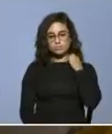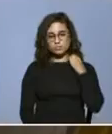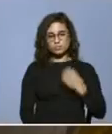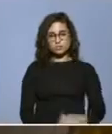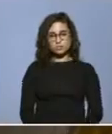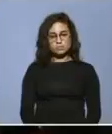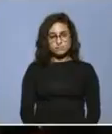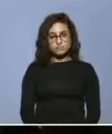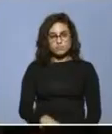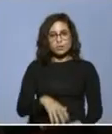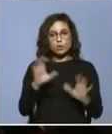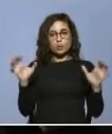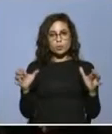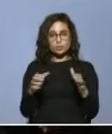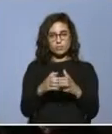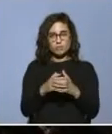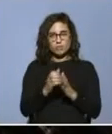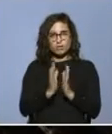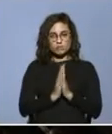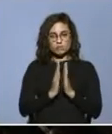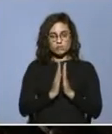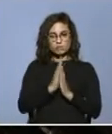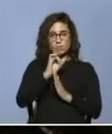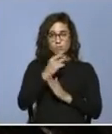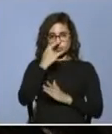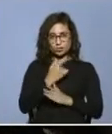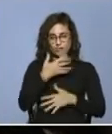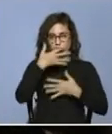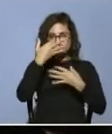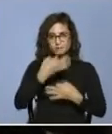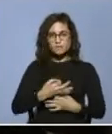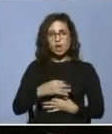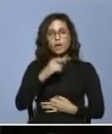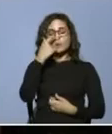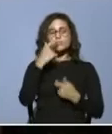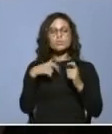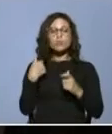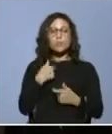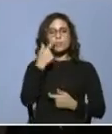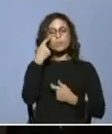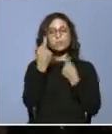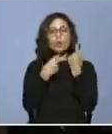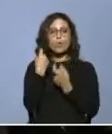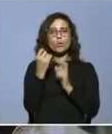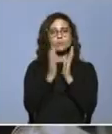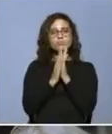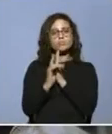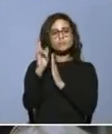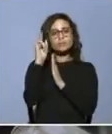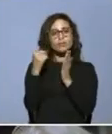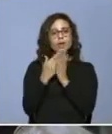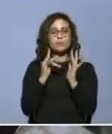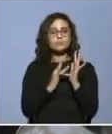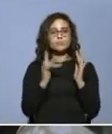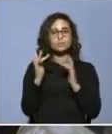Pelas comunidades cristãs e seus fiéis, e pelos homens que procuram o Senhor, para que Jesus